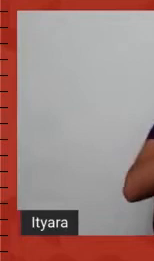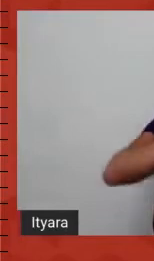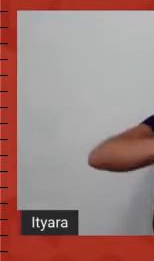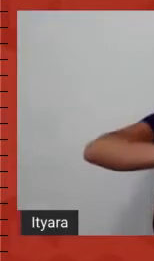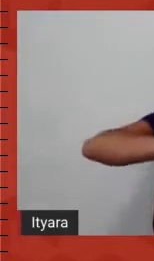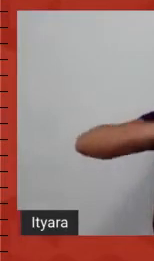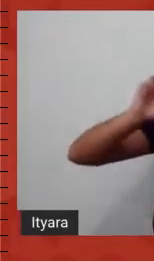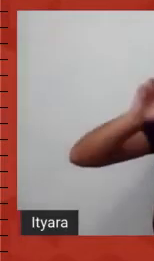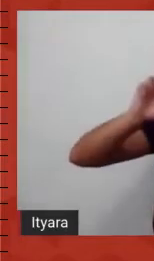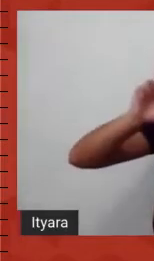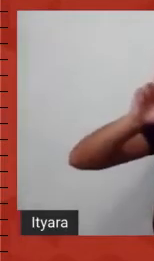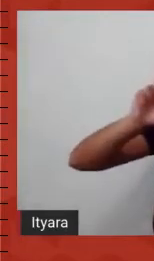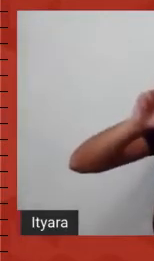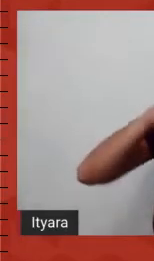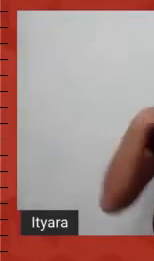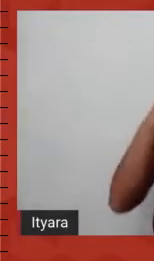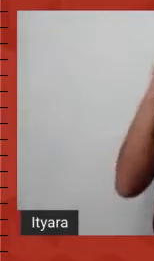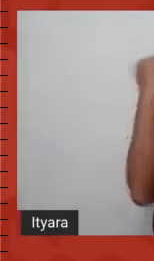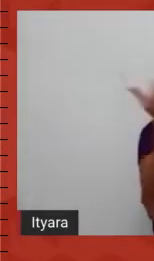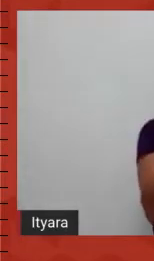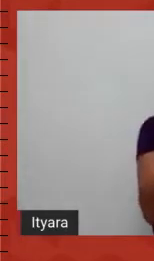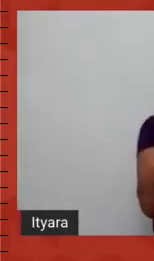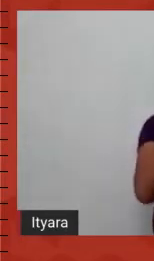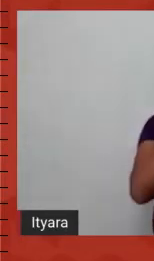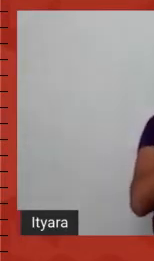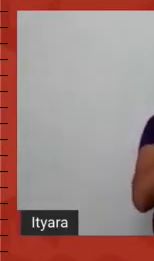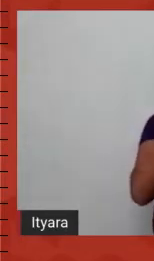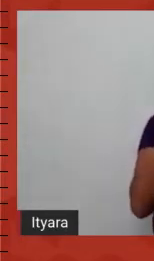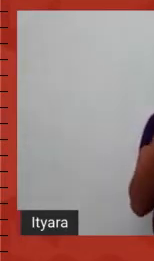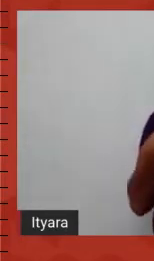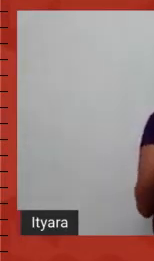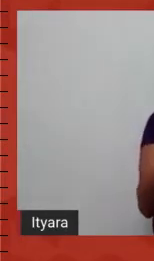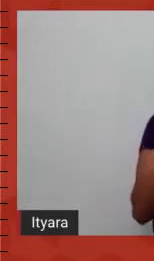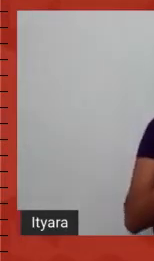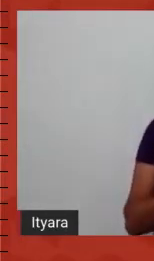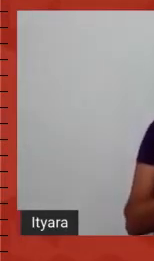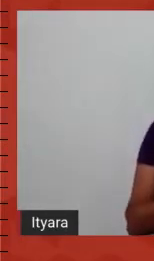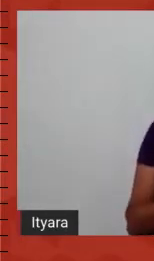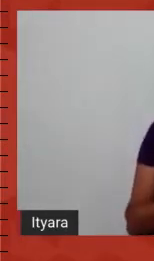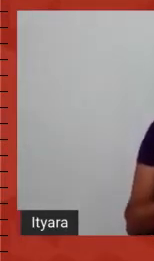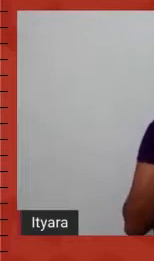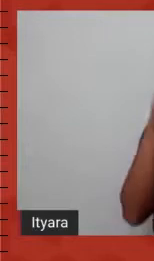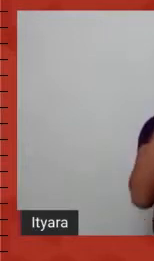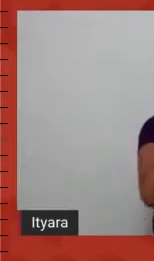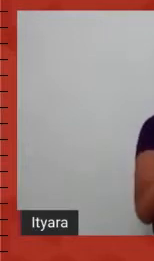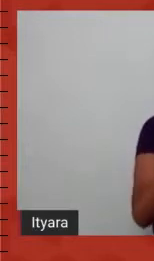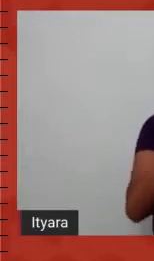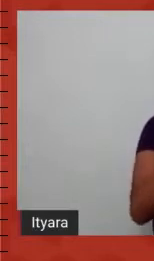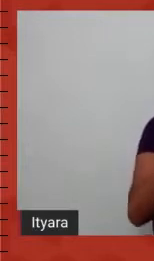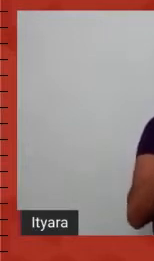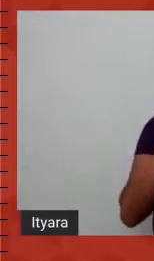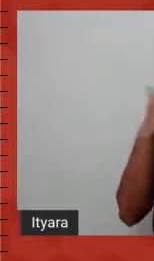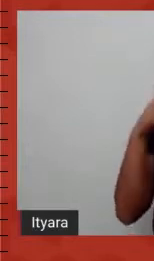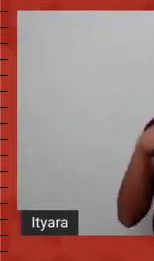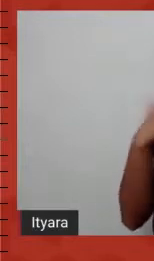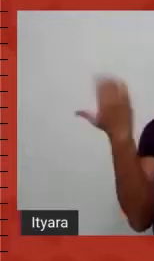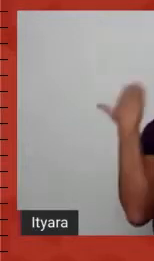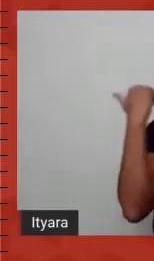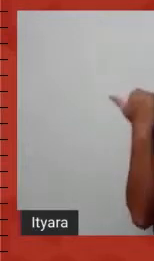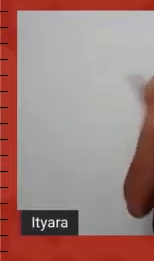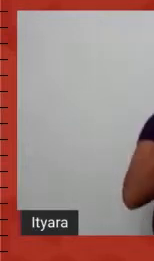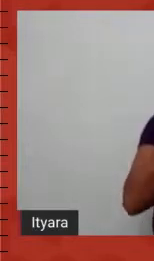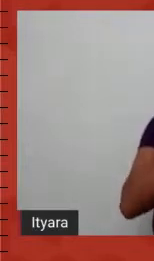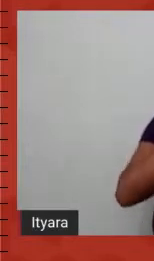para a gente se adequar às novas diretrizes, né? Atualmente, atuou também como professora substituta no Departamento de Psicologia